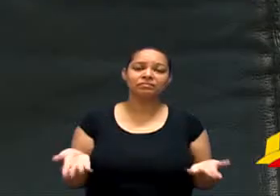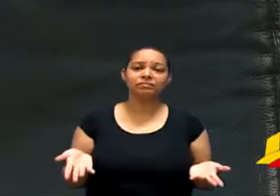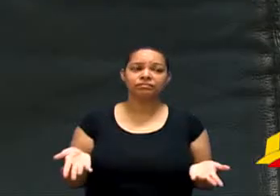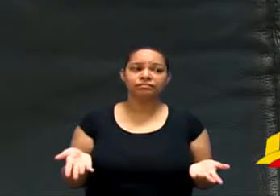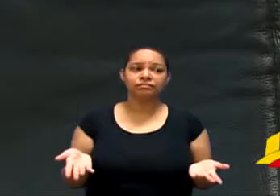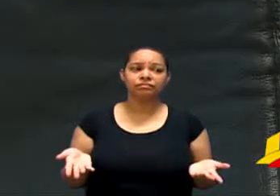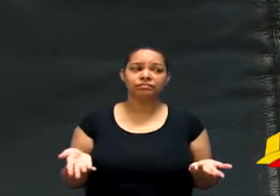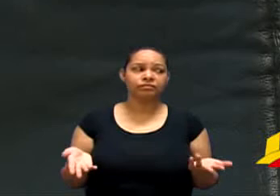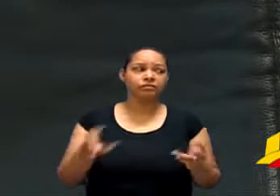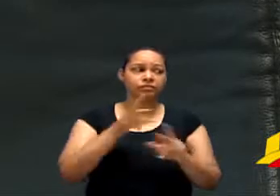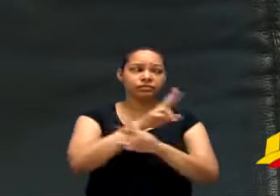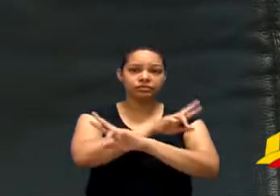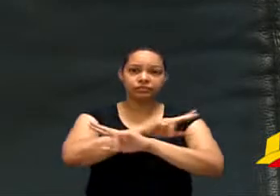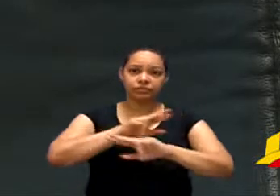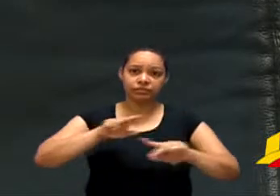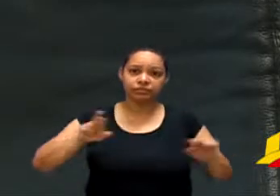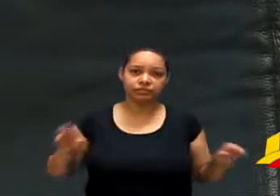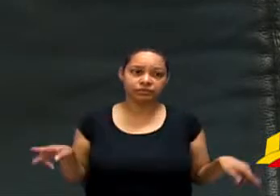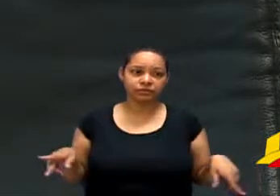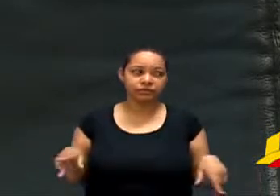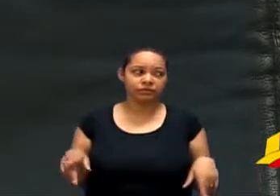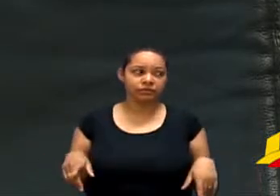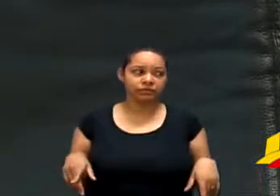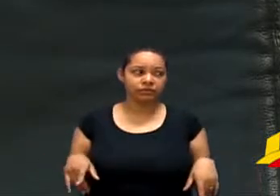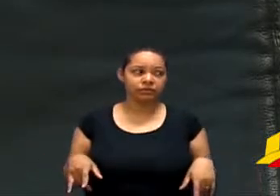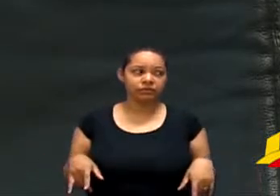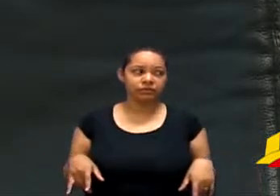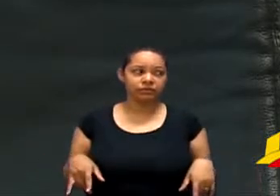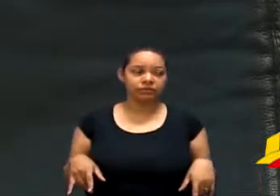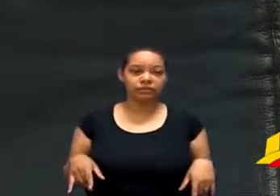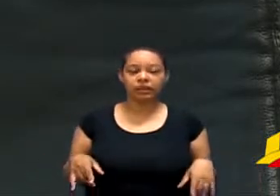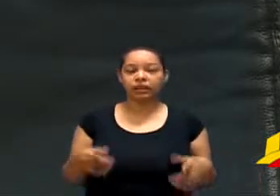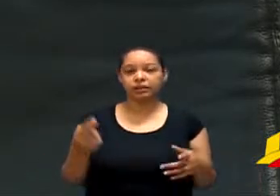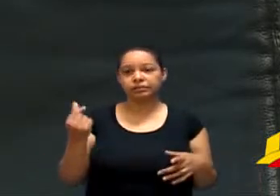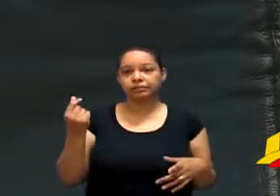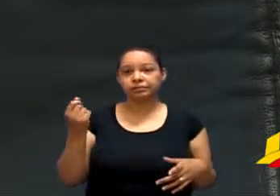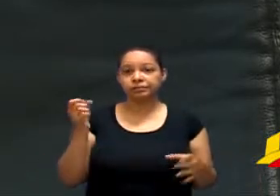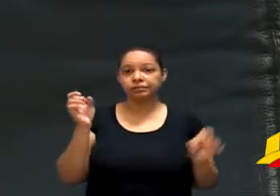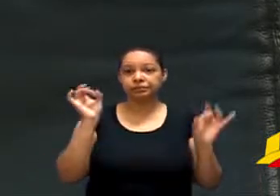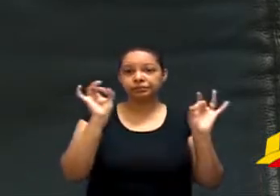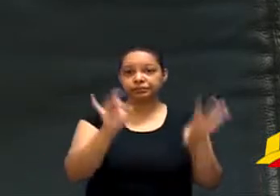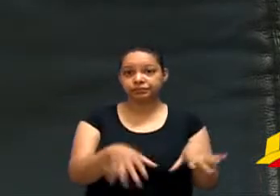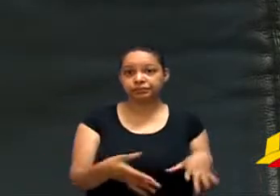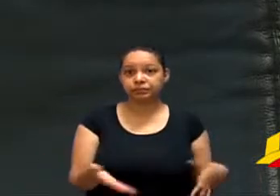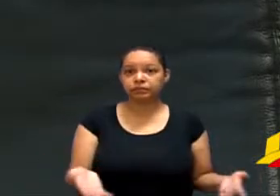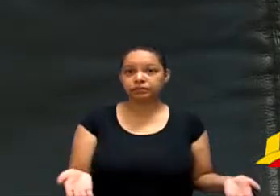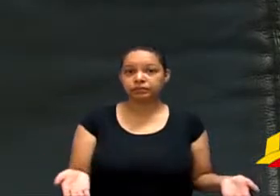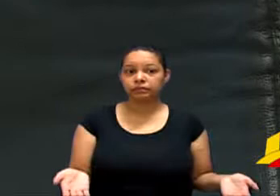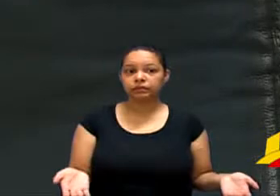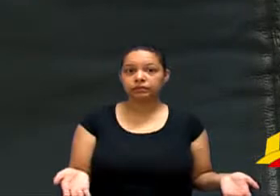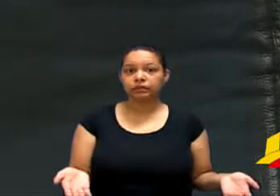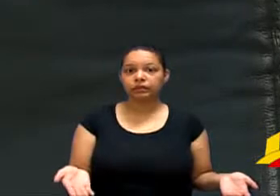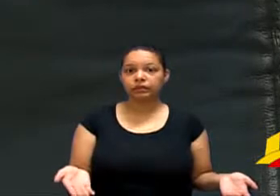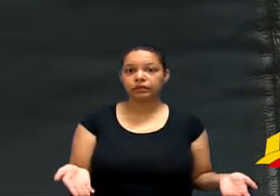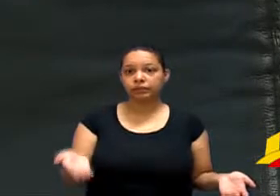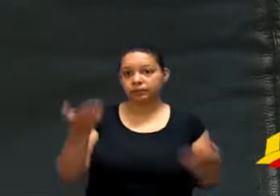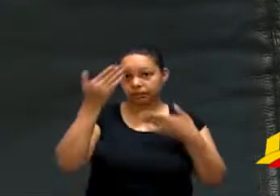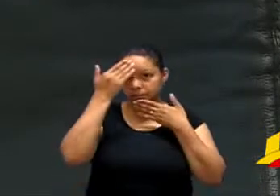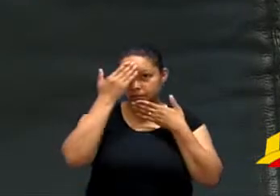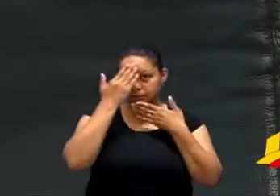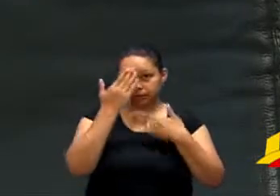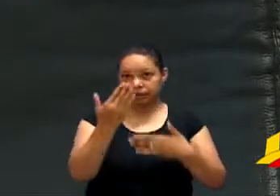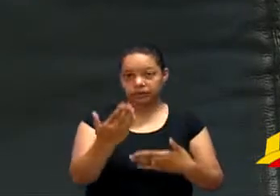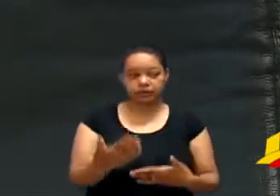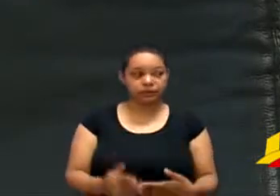vários estão ansiosa vários próprios públicos é dinheiro jogado fora mas obrigado pela parte vereador